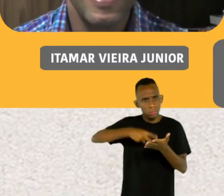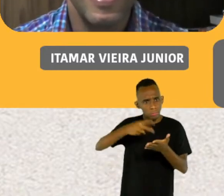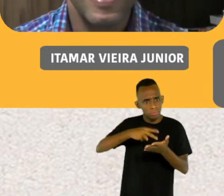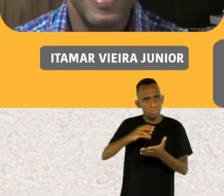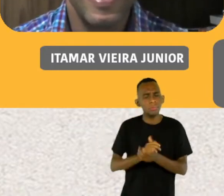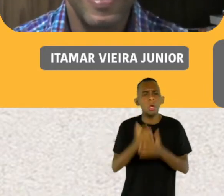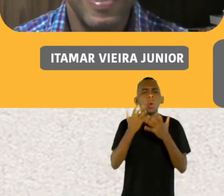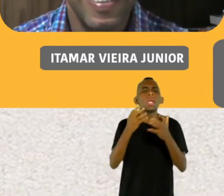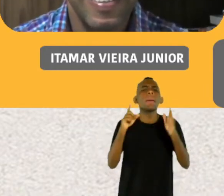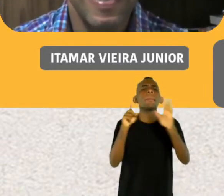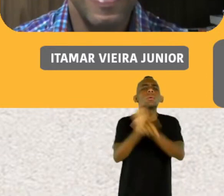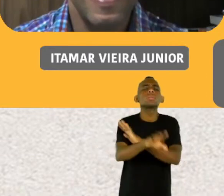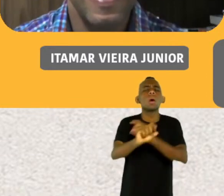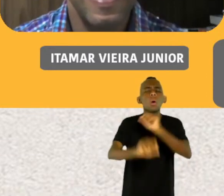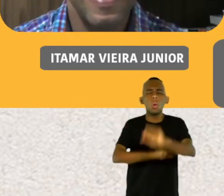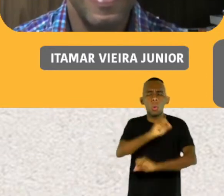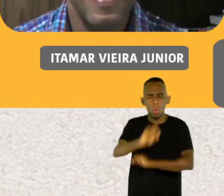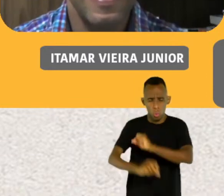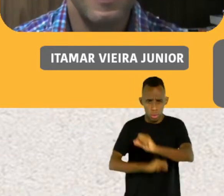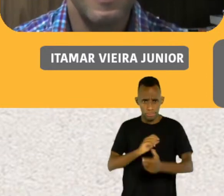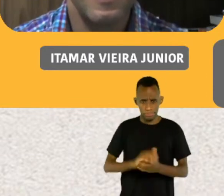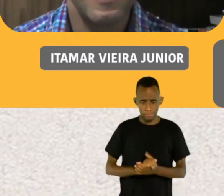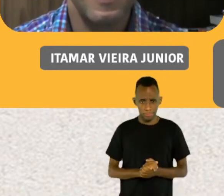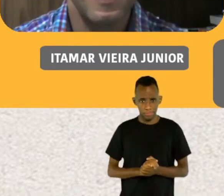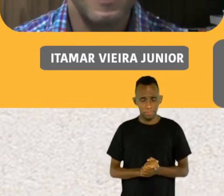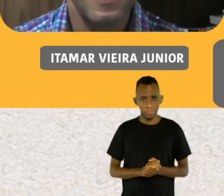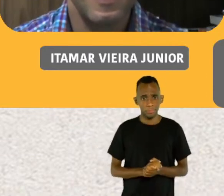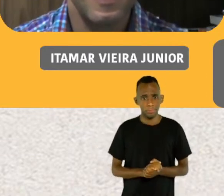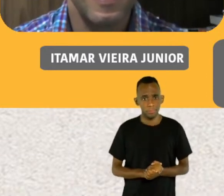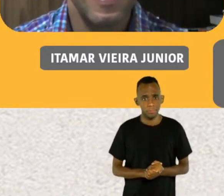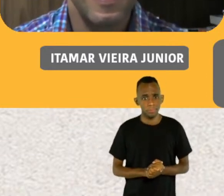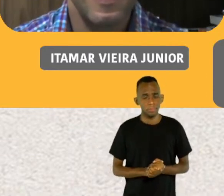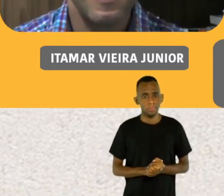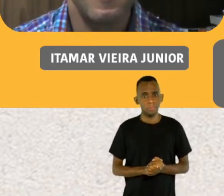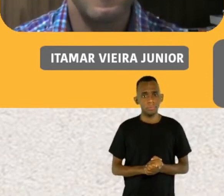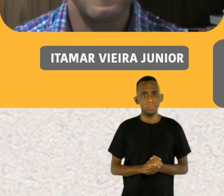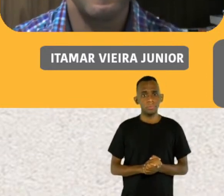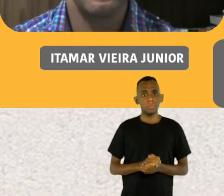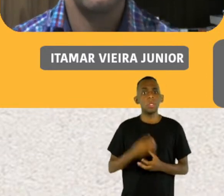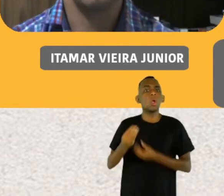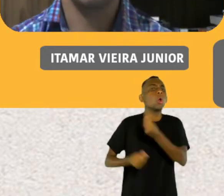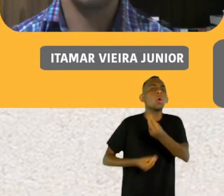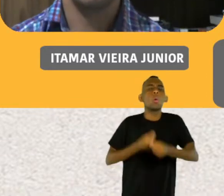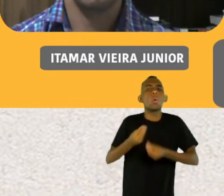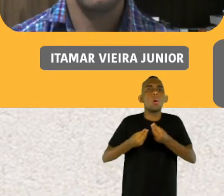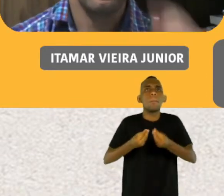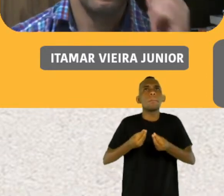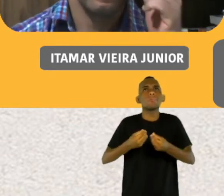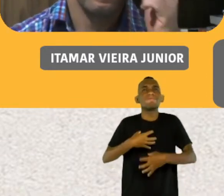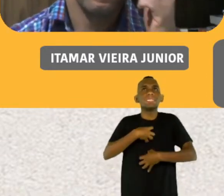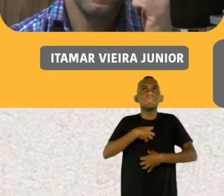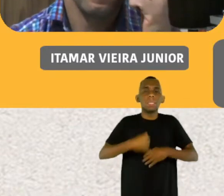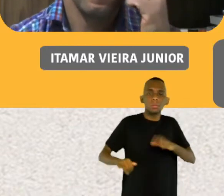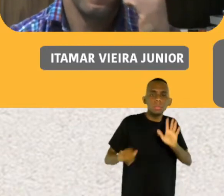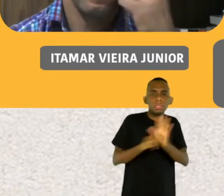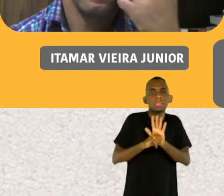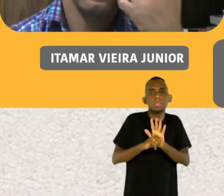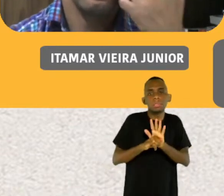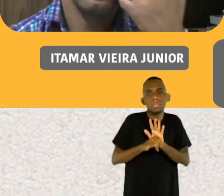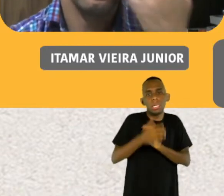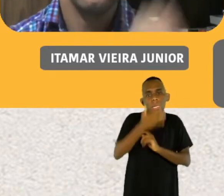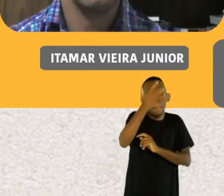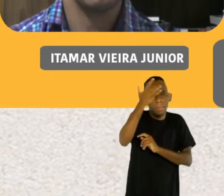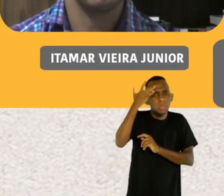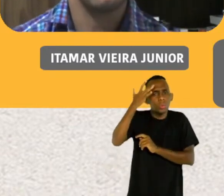o seguinte, em que ponto as questões identitárias do personagem negro do